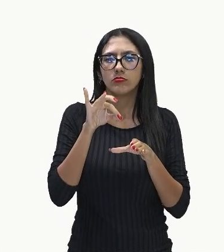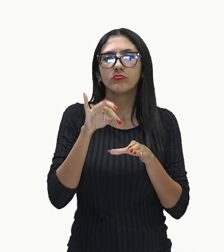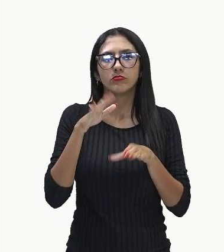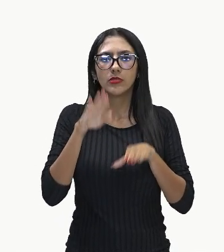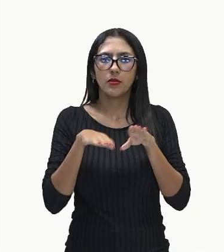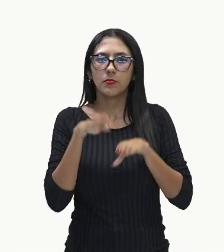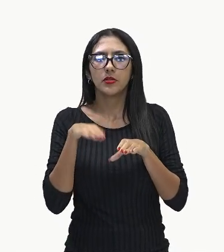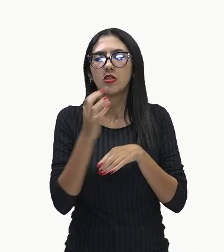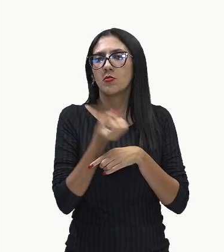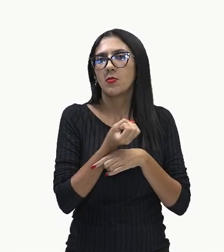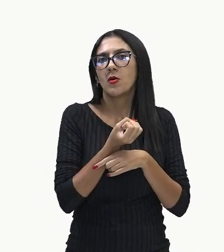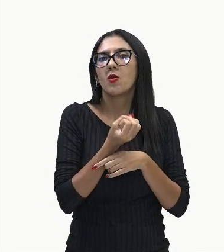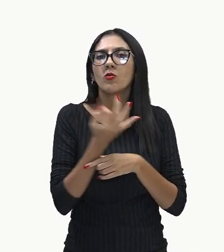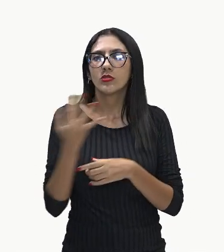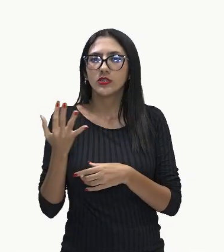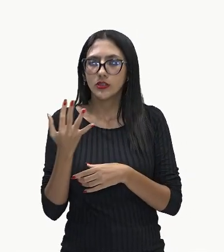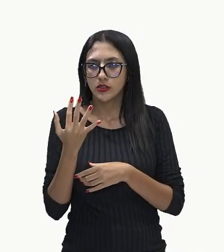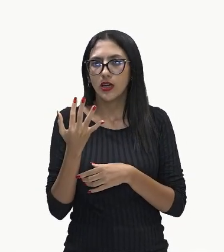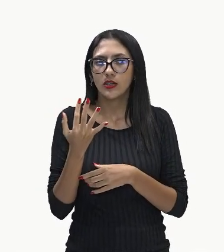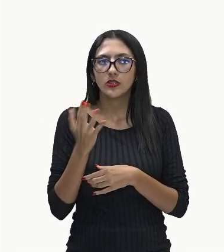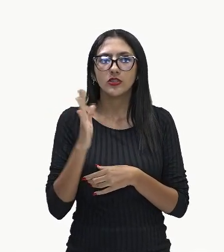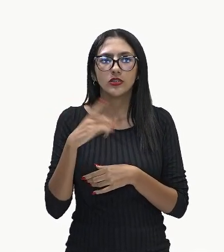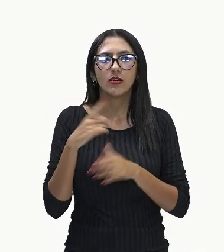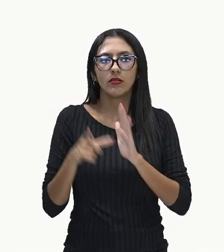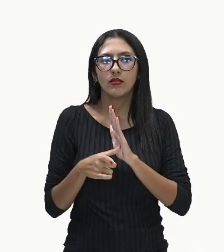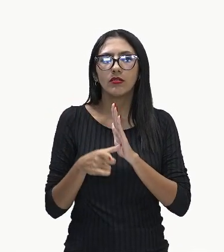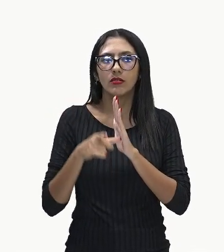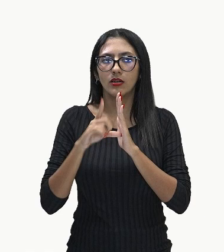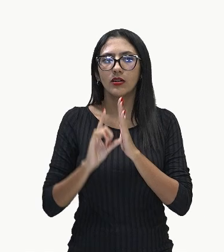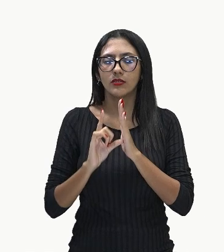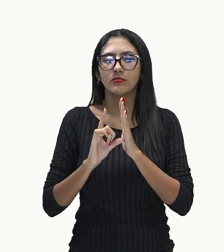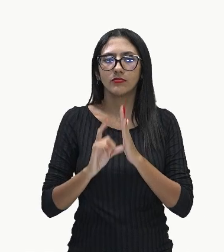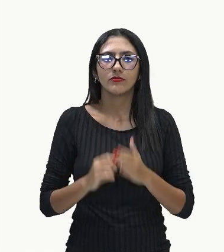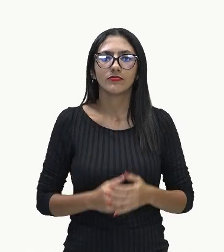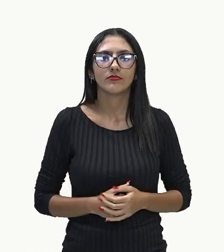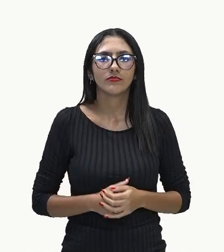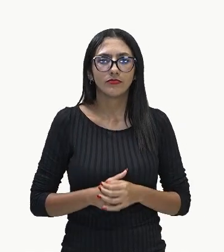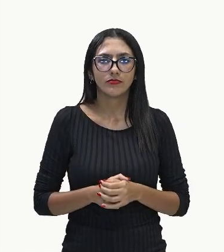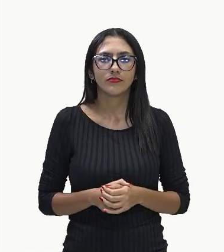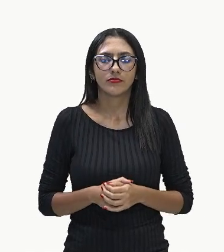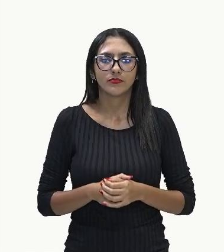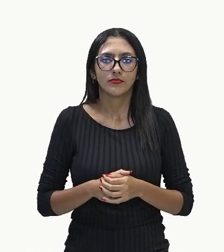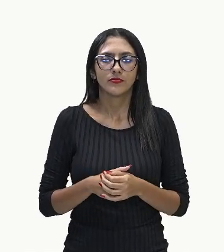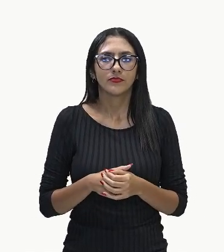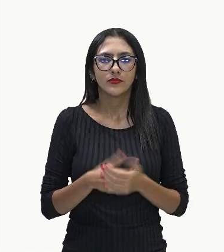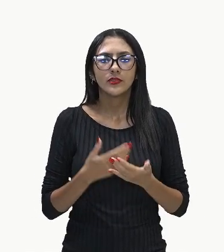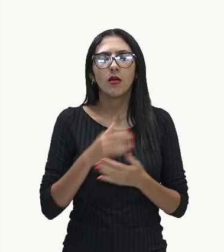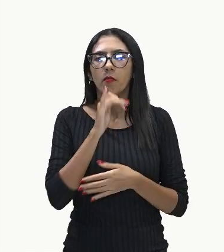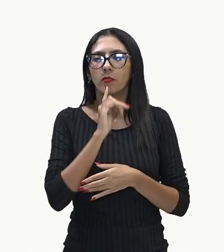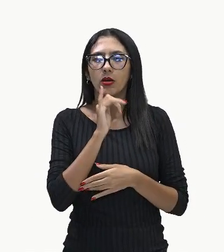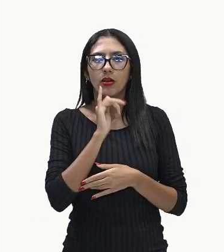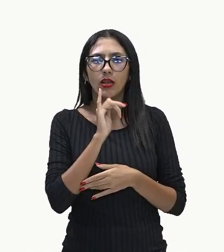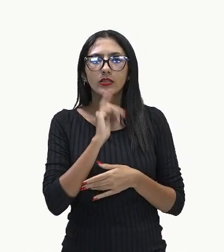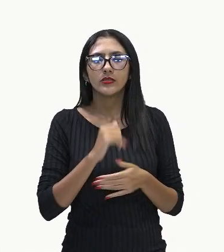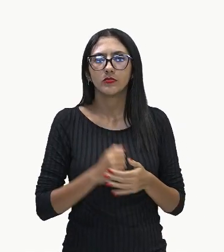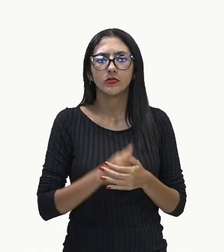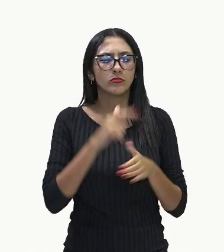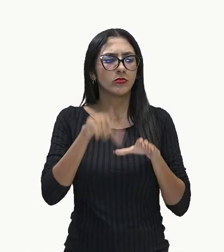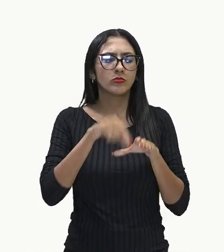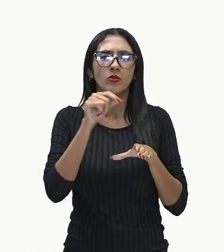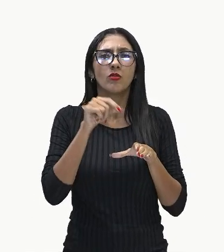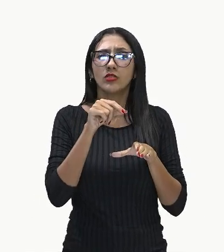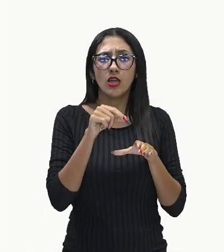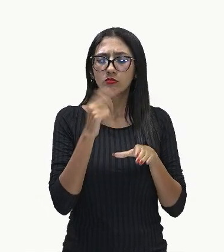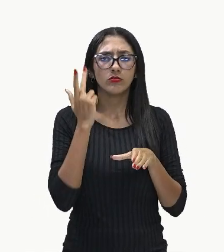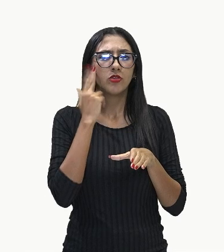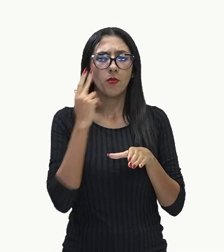quantidade estabelecida previamente. Então imagine aí que a gente vai fazer, né, um sorteio, é exatamente como